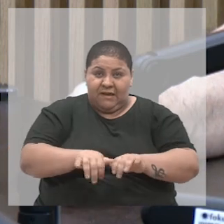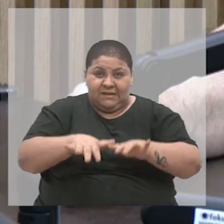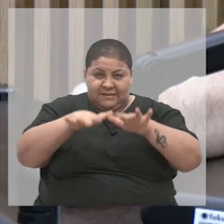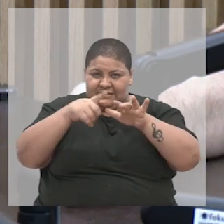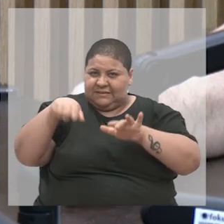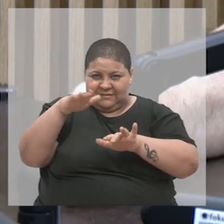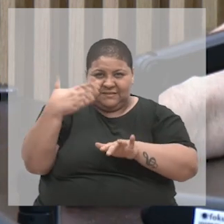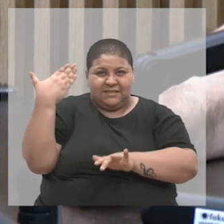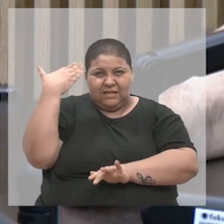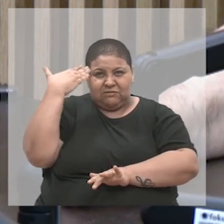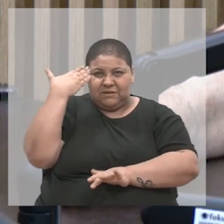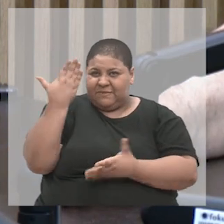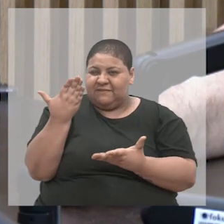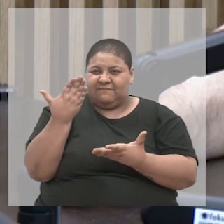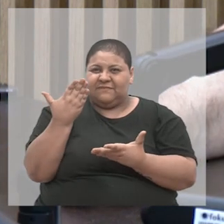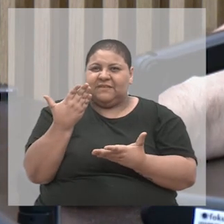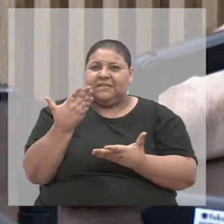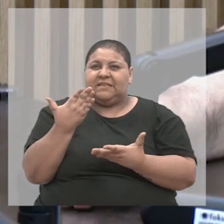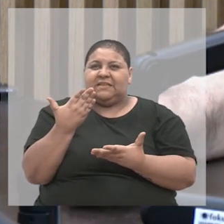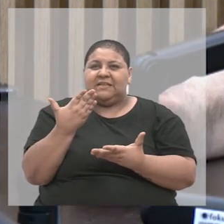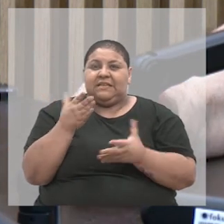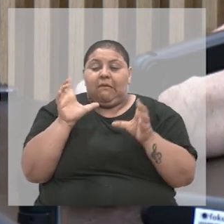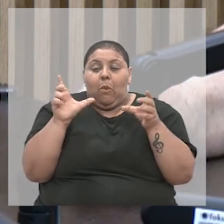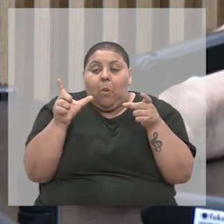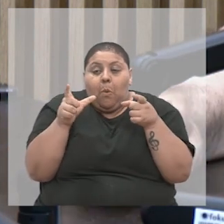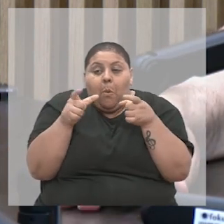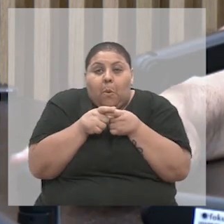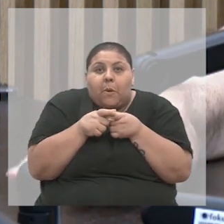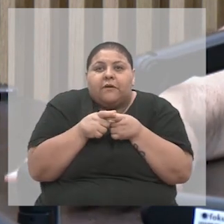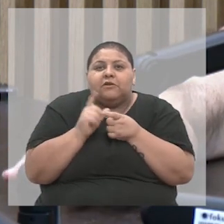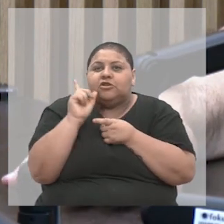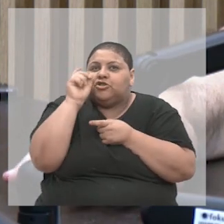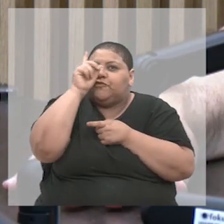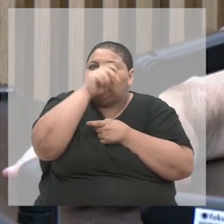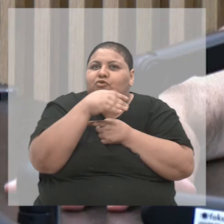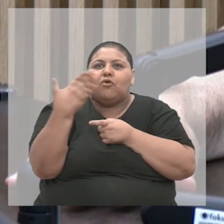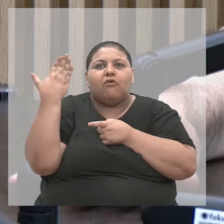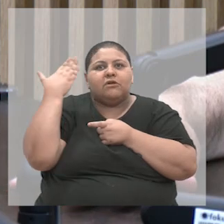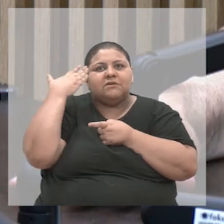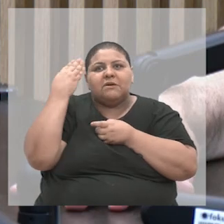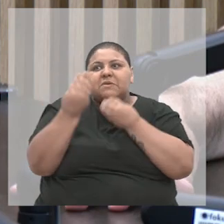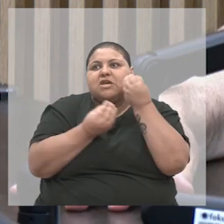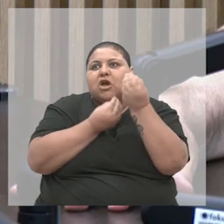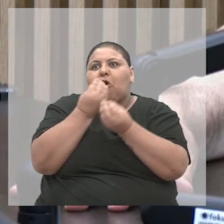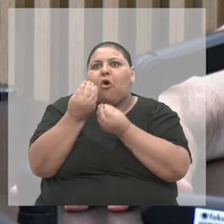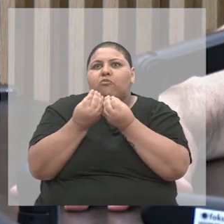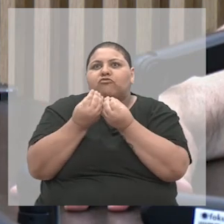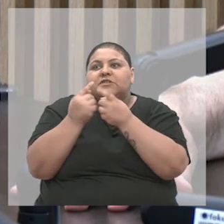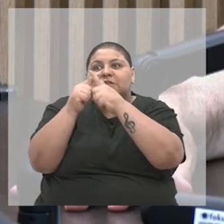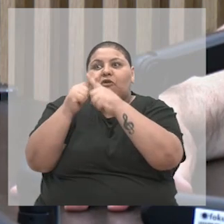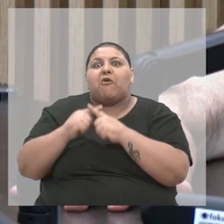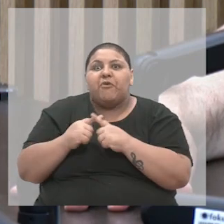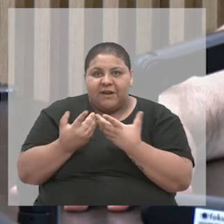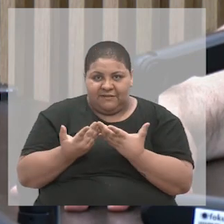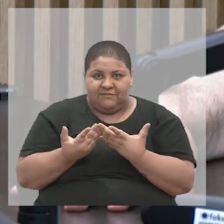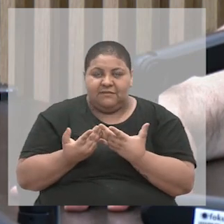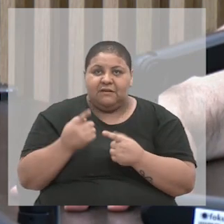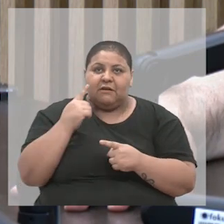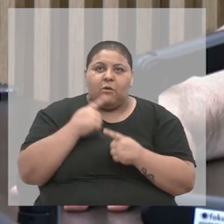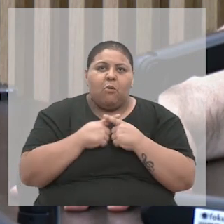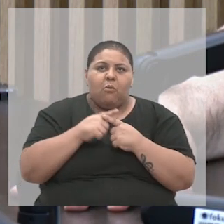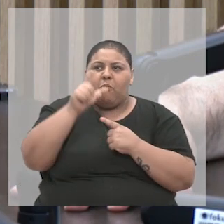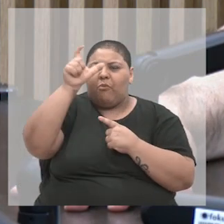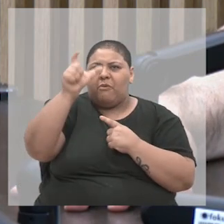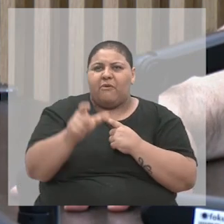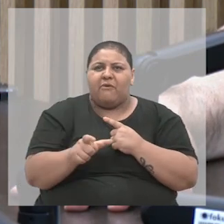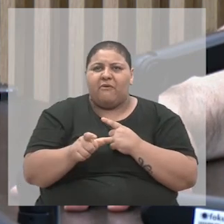não sabia... Aí o calendário... aí apertou, né? Aí a gente não sabia nem se ia ter a competição ainda. Porque o pessoal de Novo